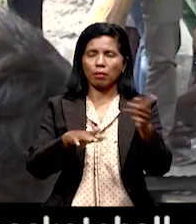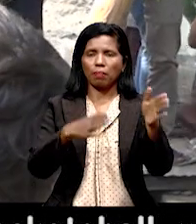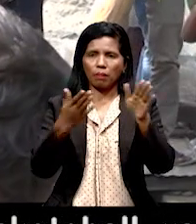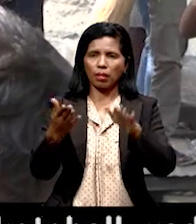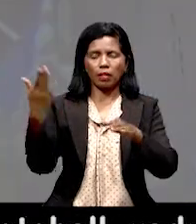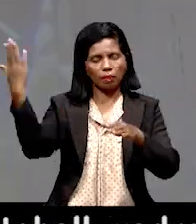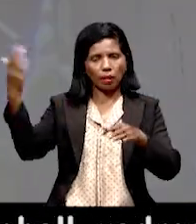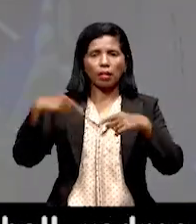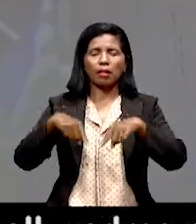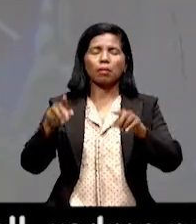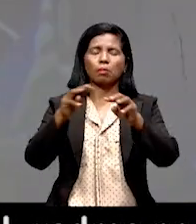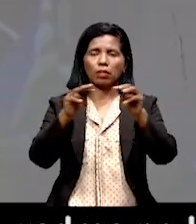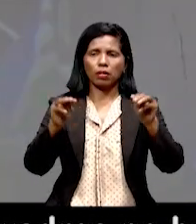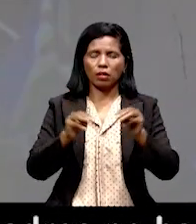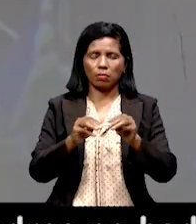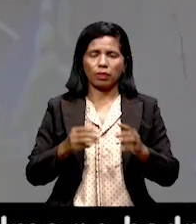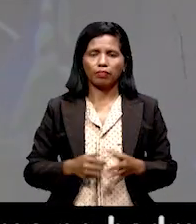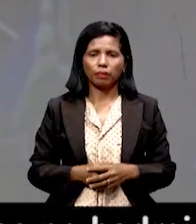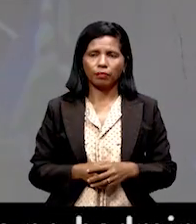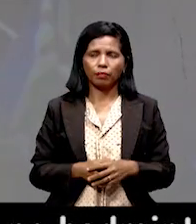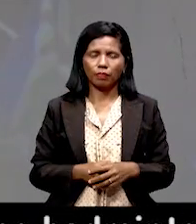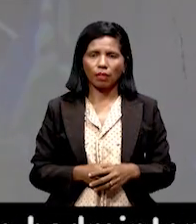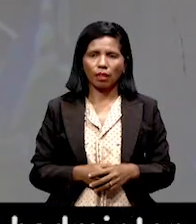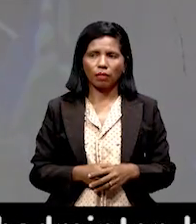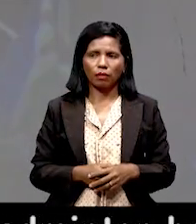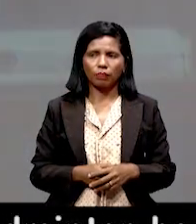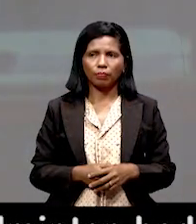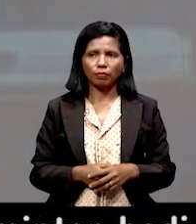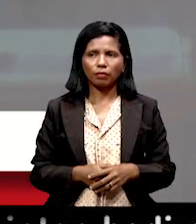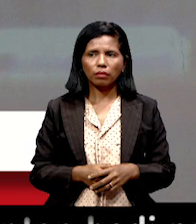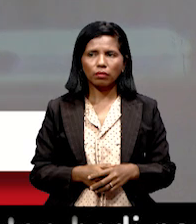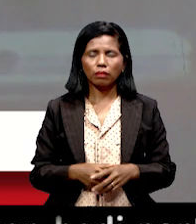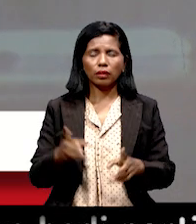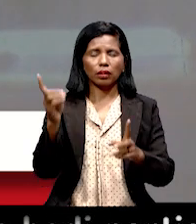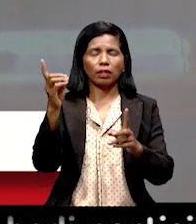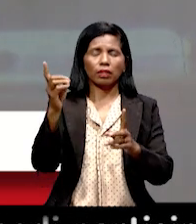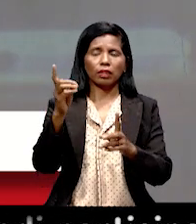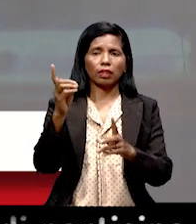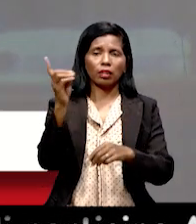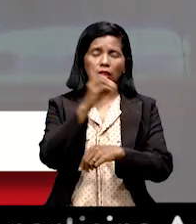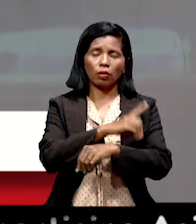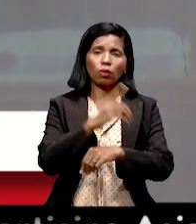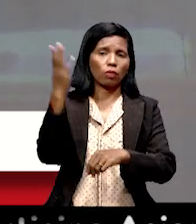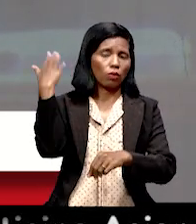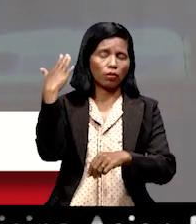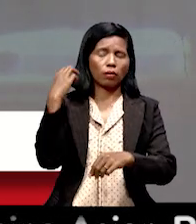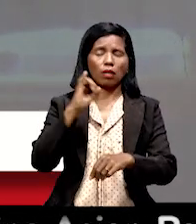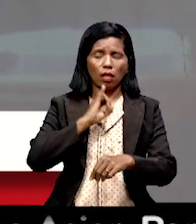município. Iha, lorong hirakliu bahau rasik, telefone ba